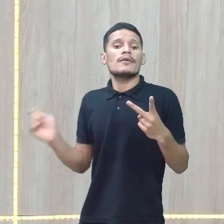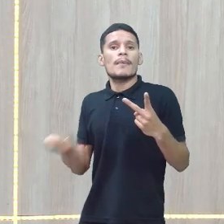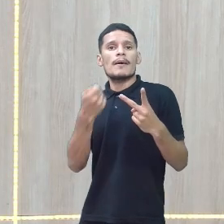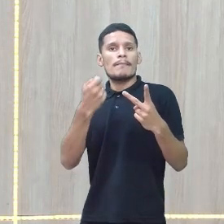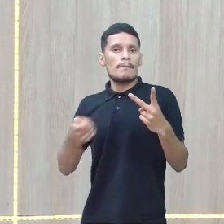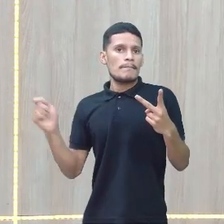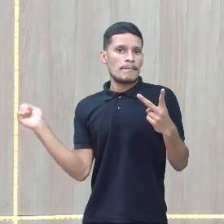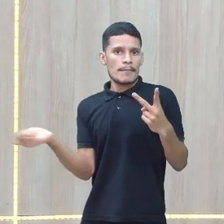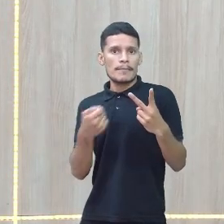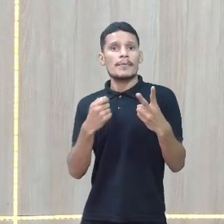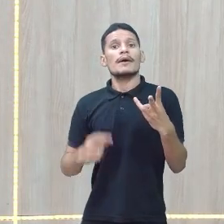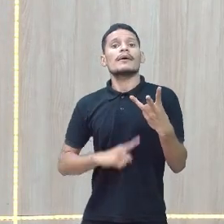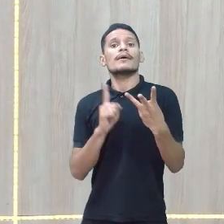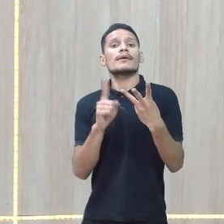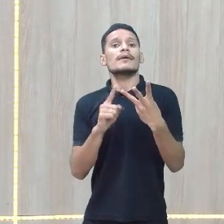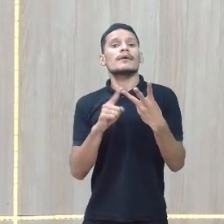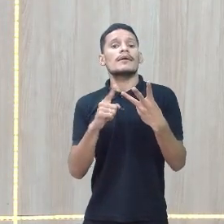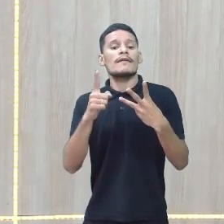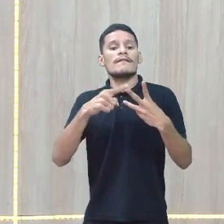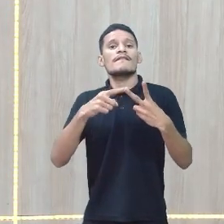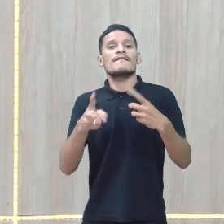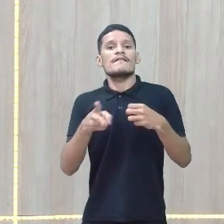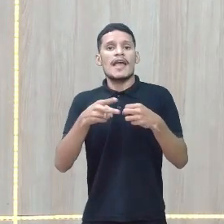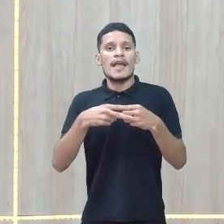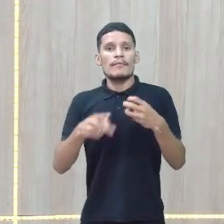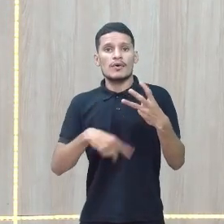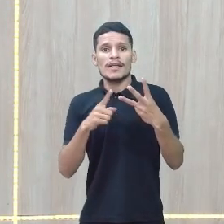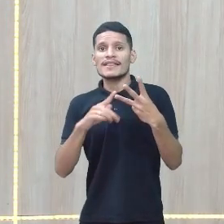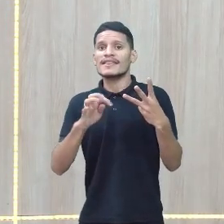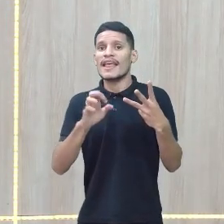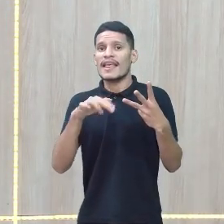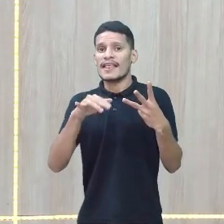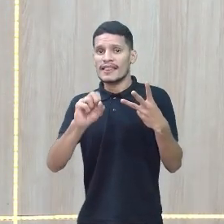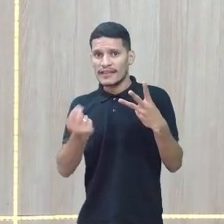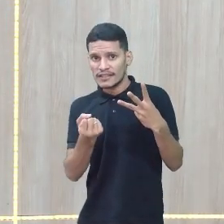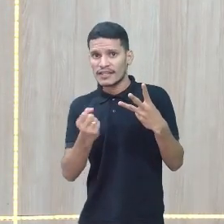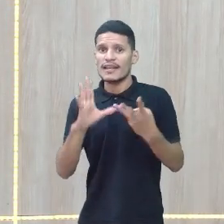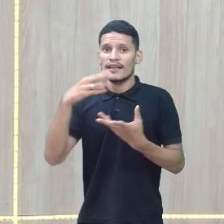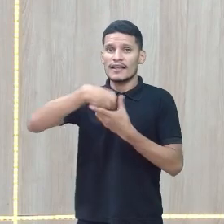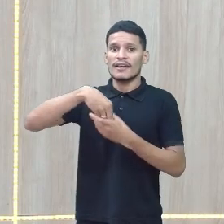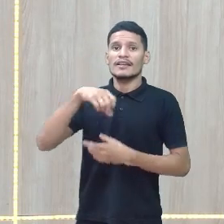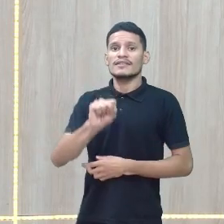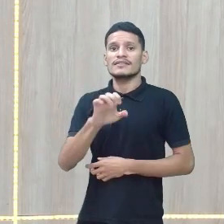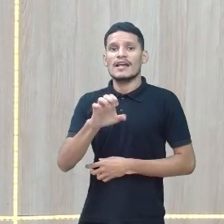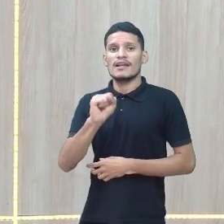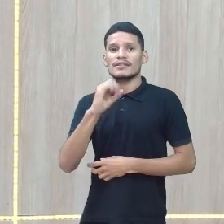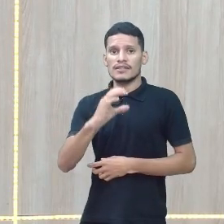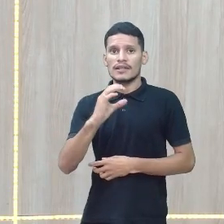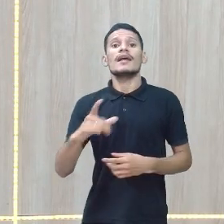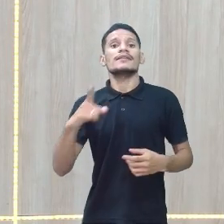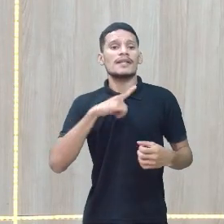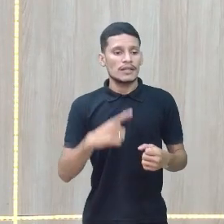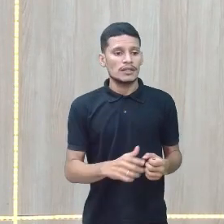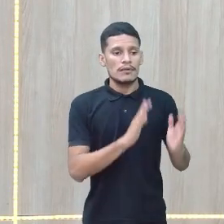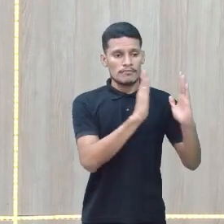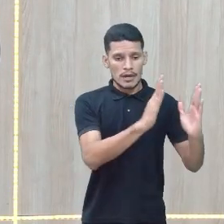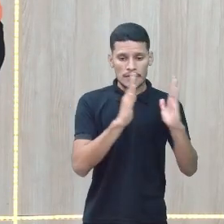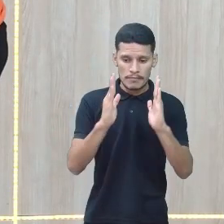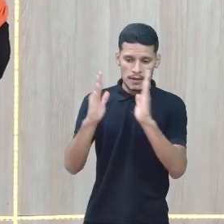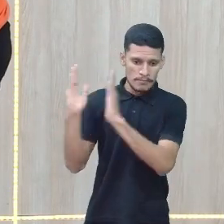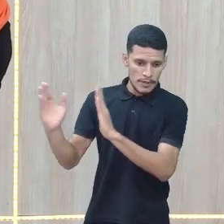tênis no Sesc. E é interessante, vocês percebem uma ordem direta. Sujeito, verbo